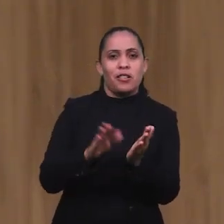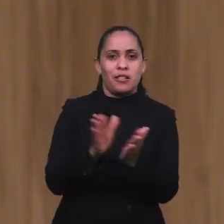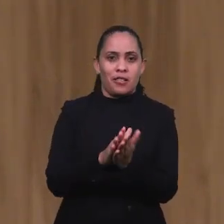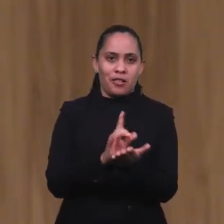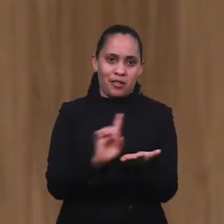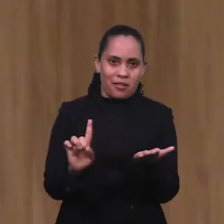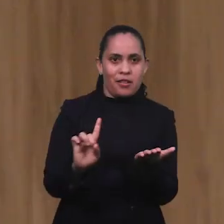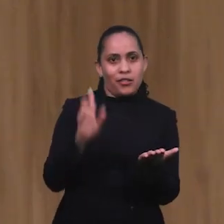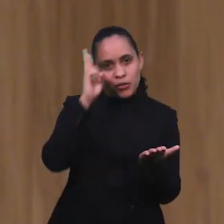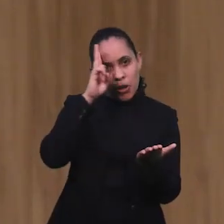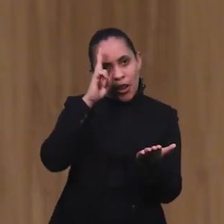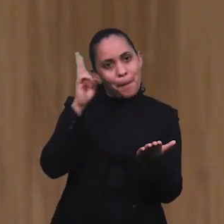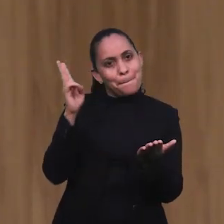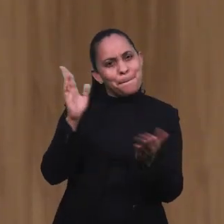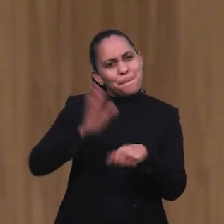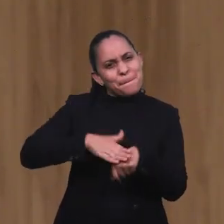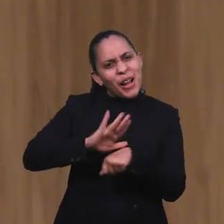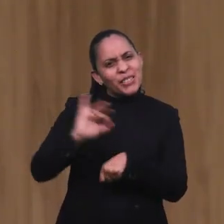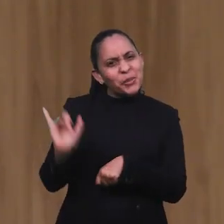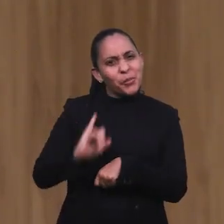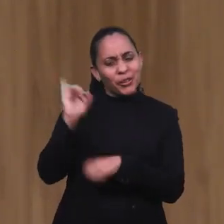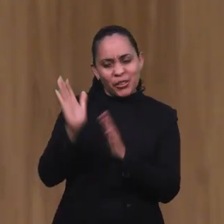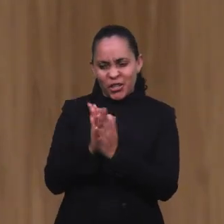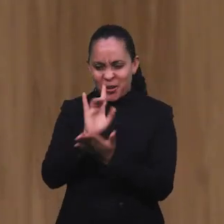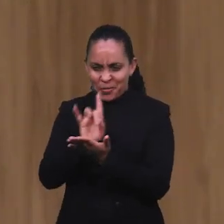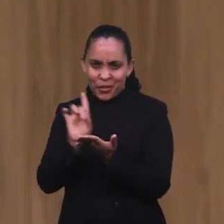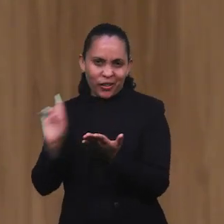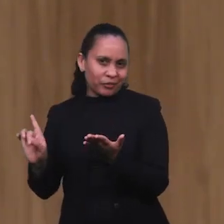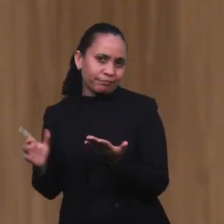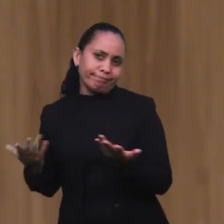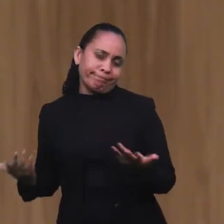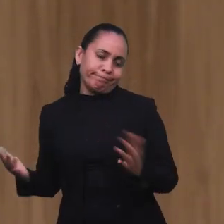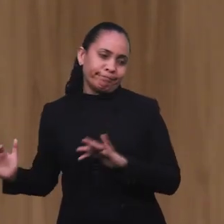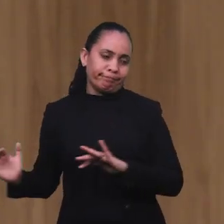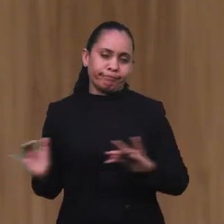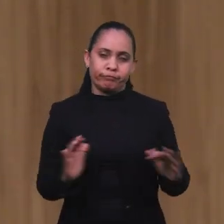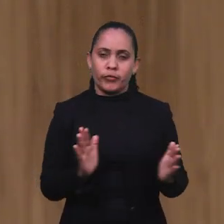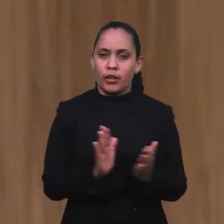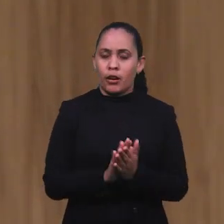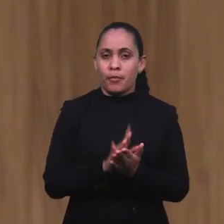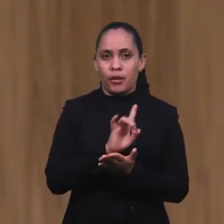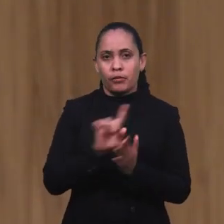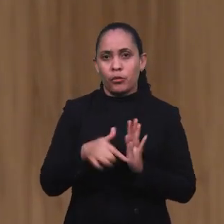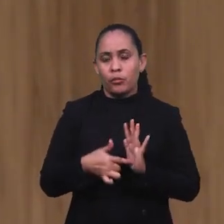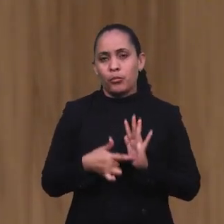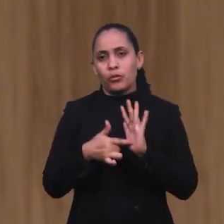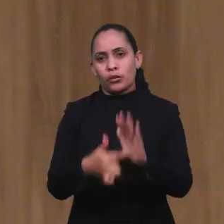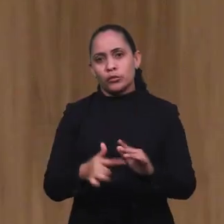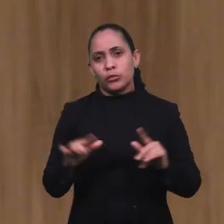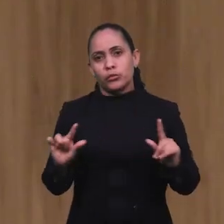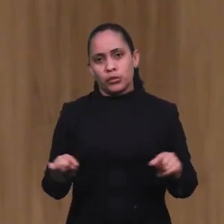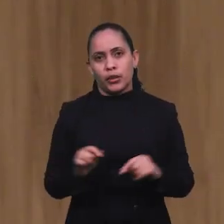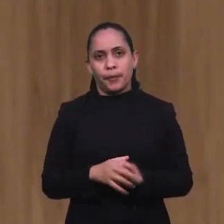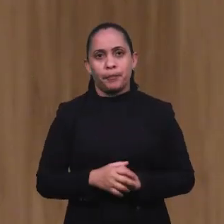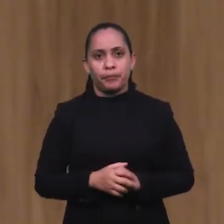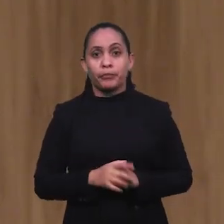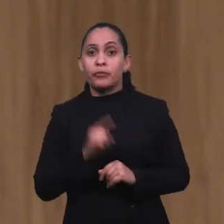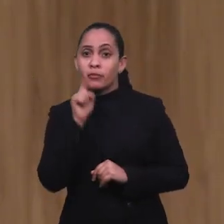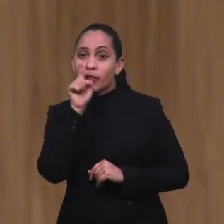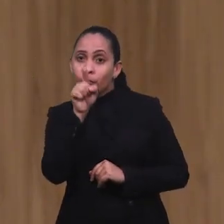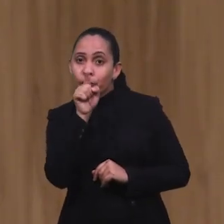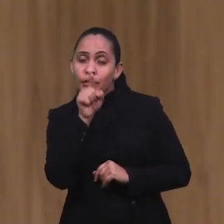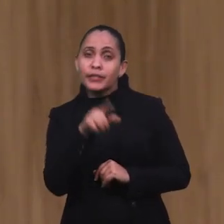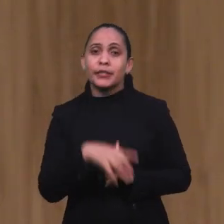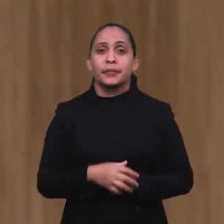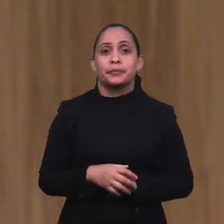a palavra. E outra coisa importante aqui, a palavra de Deus diz o seguinte, que você, é uma coisa